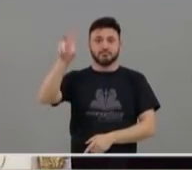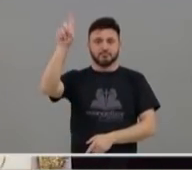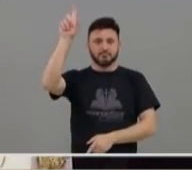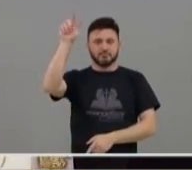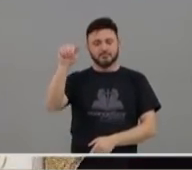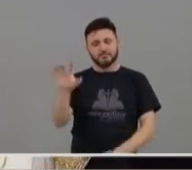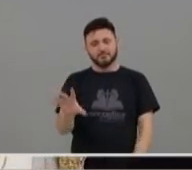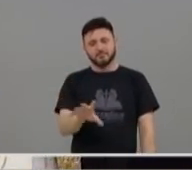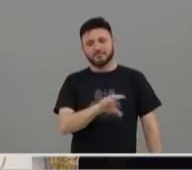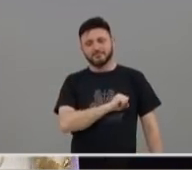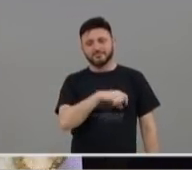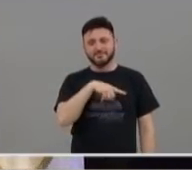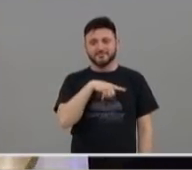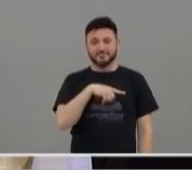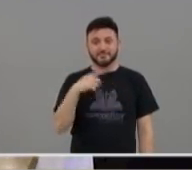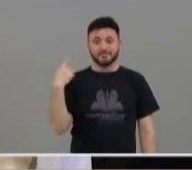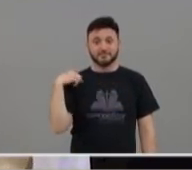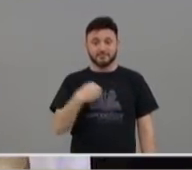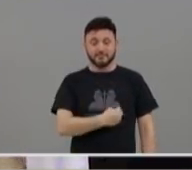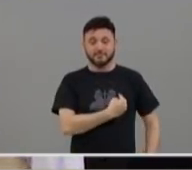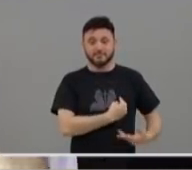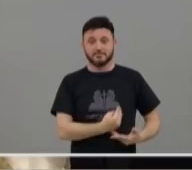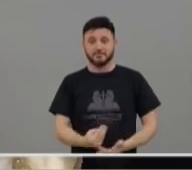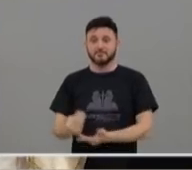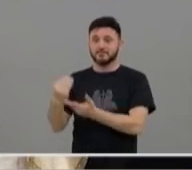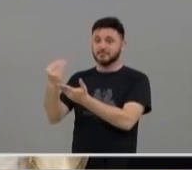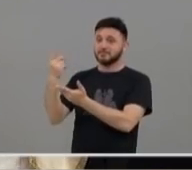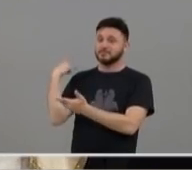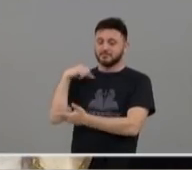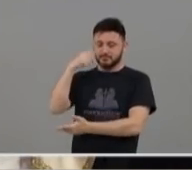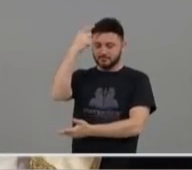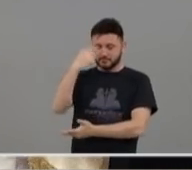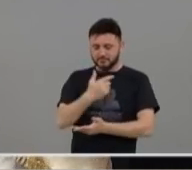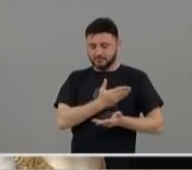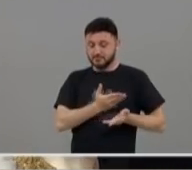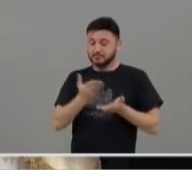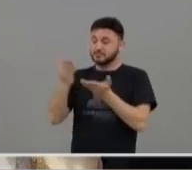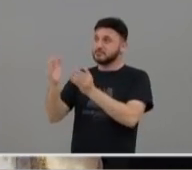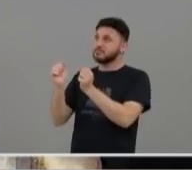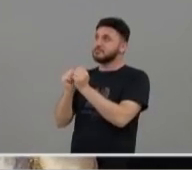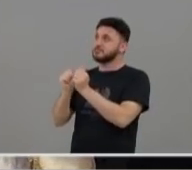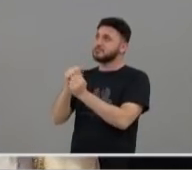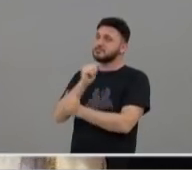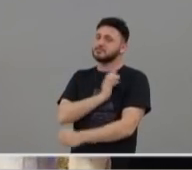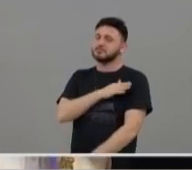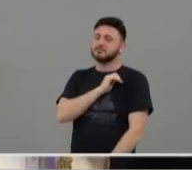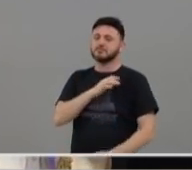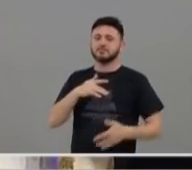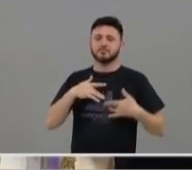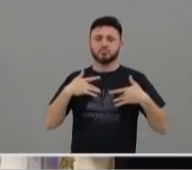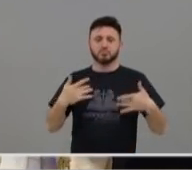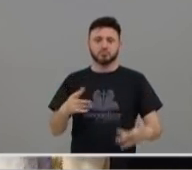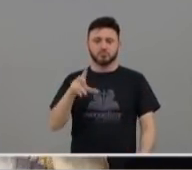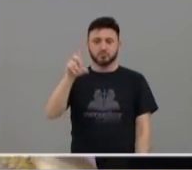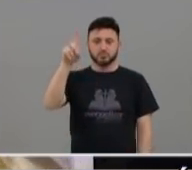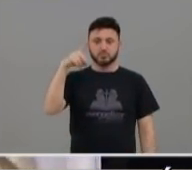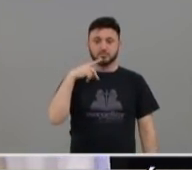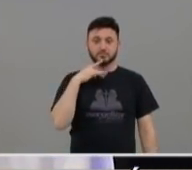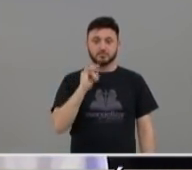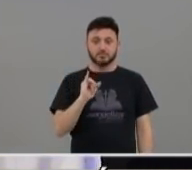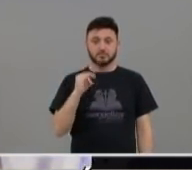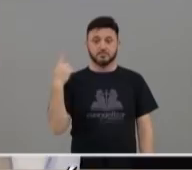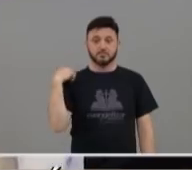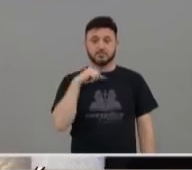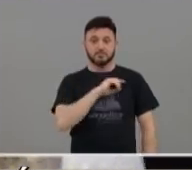amor, entregando a nossa vida, oferecendo tudo o que somos, diante do coração misericordioso do Pai.